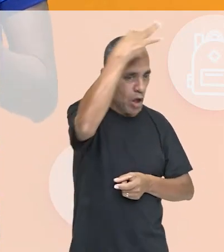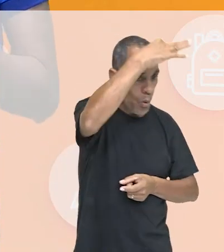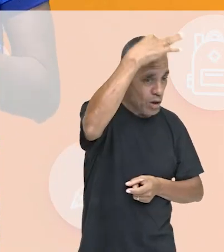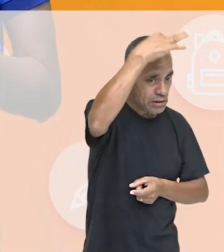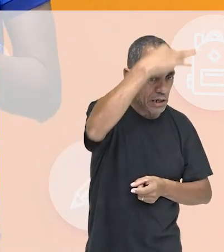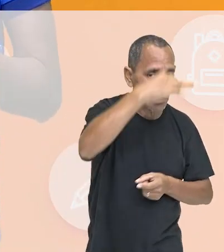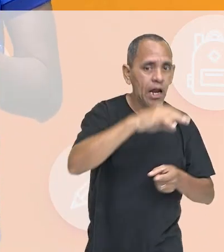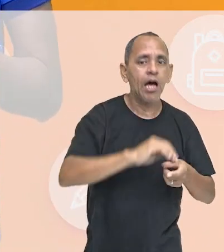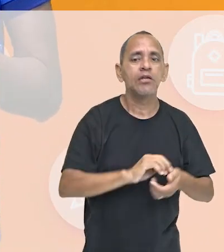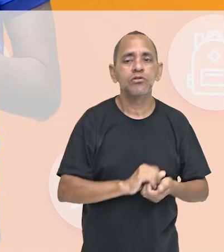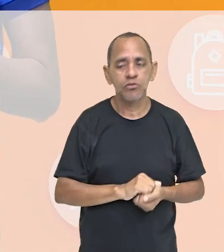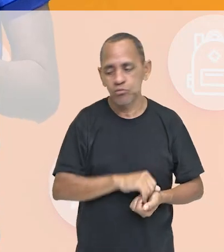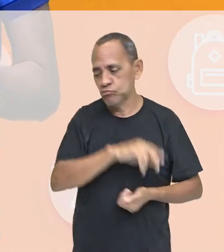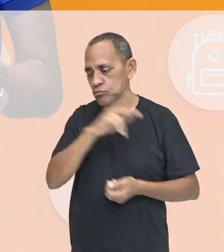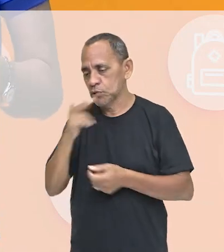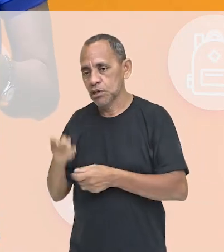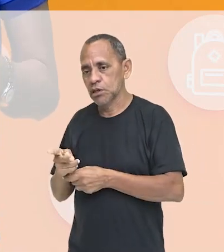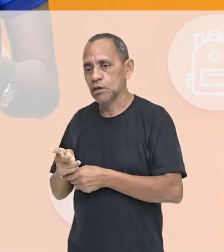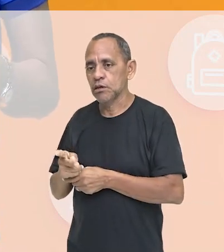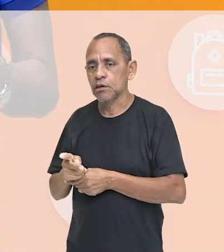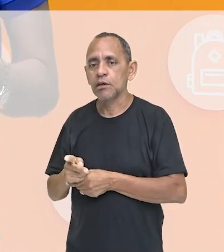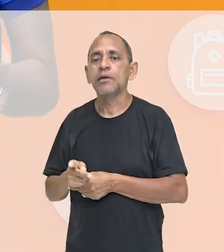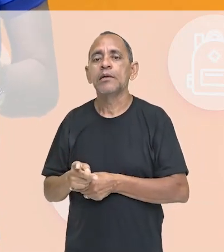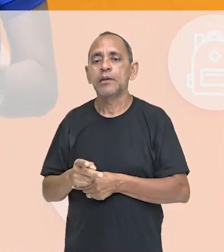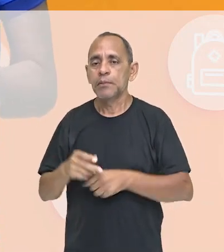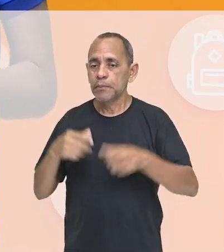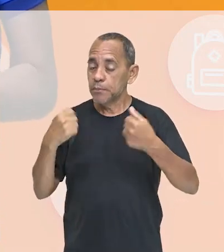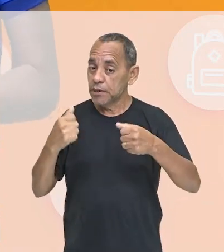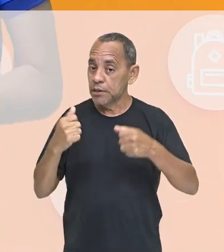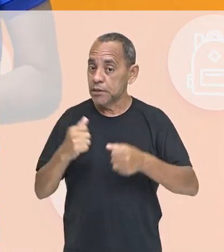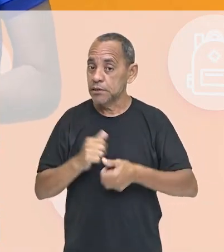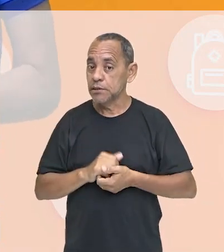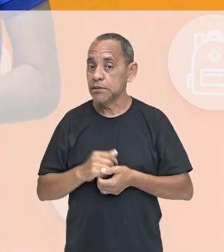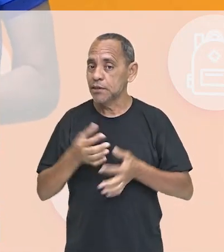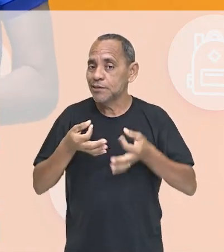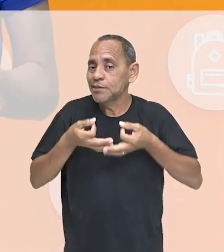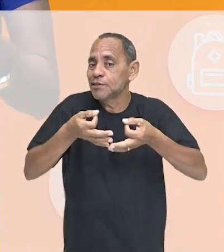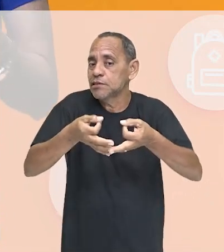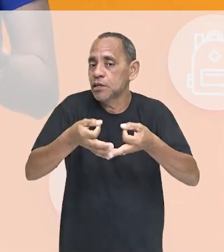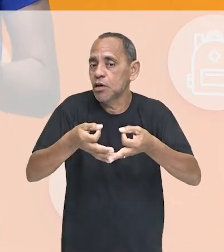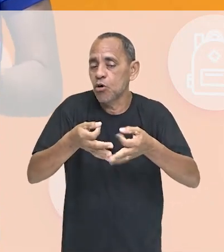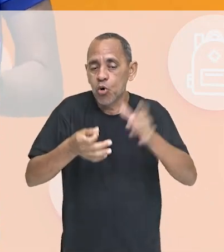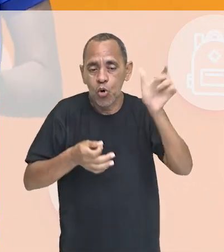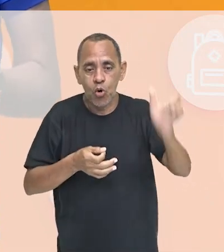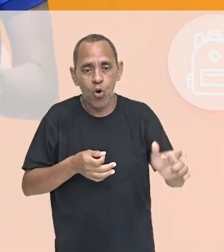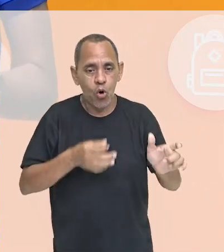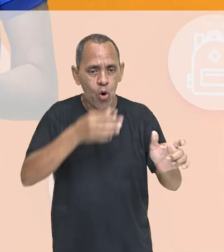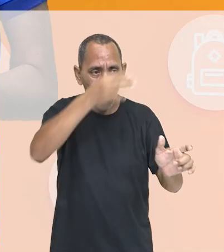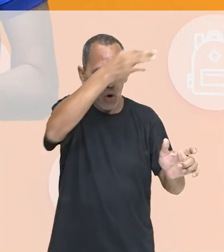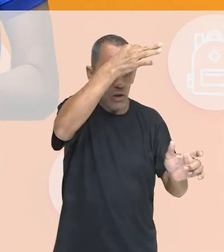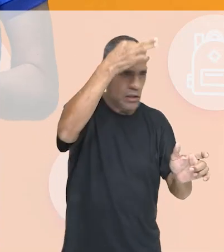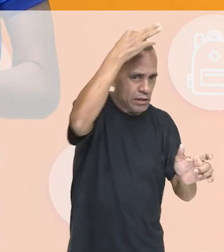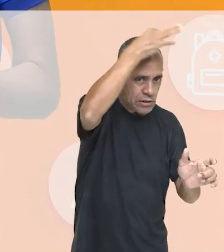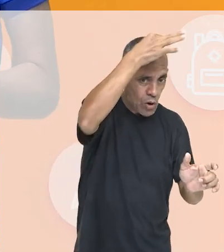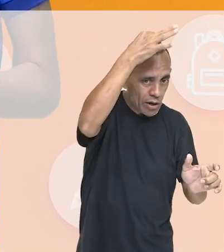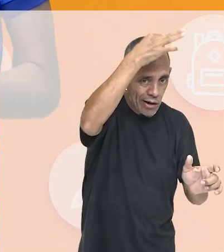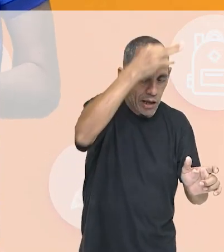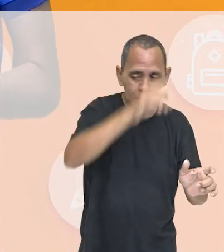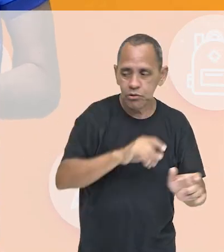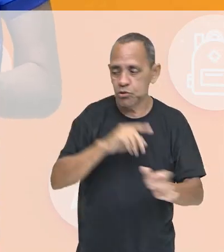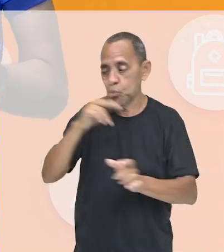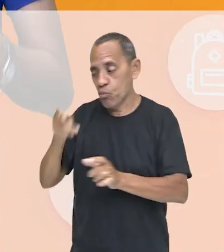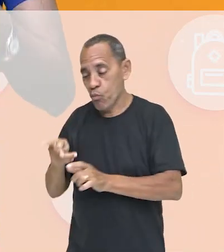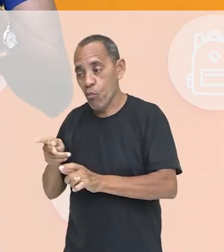porque o que é sagrado para mim pode não ter nenhum significado para você. Então, nós temos que conhecermos